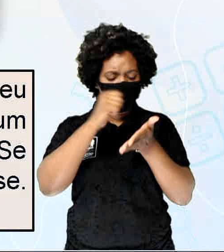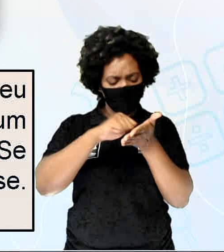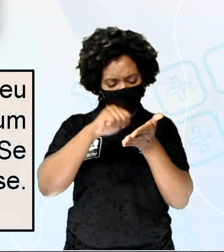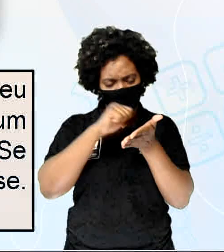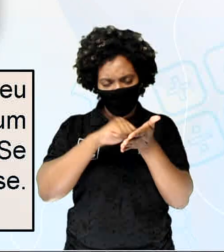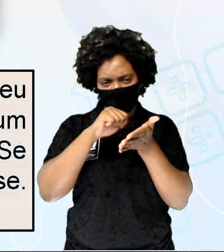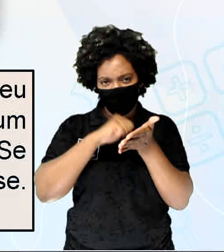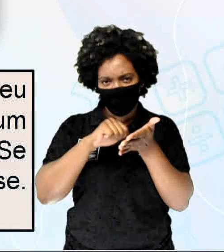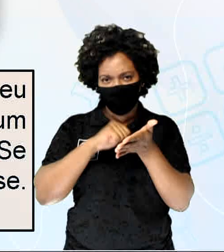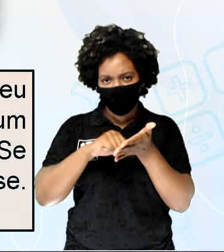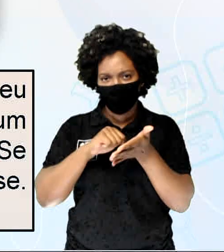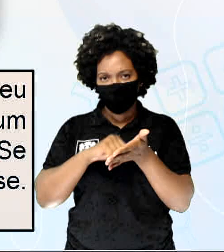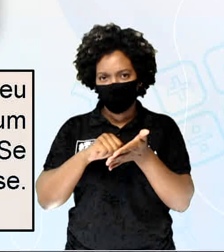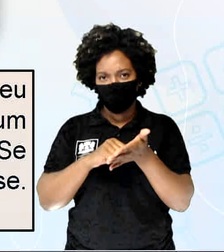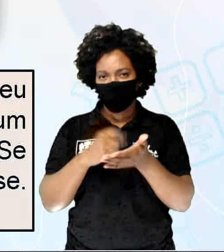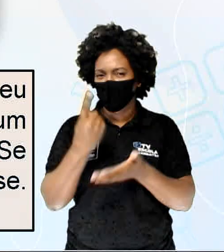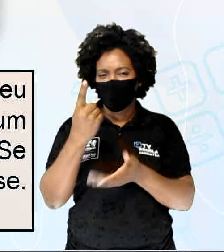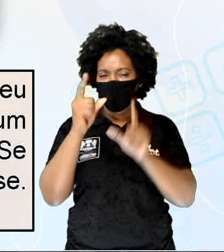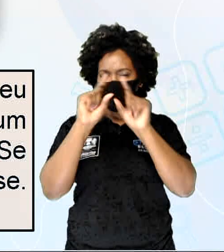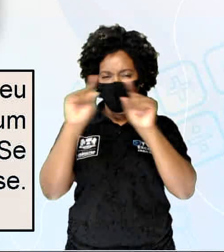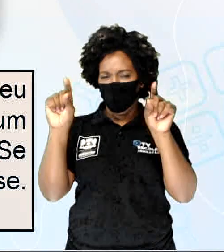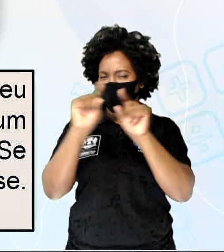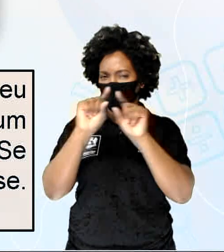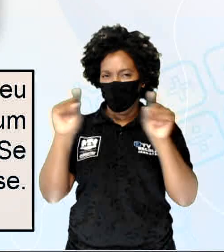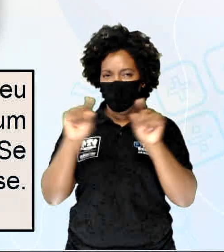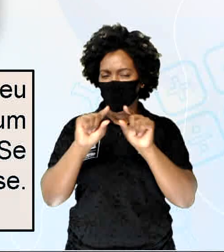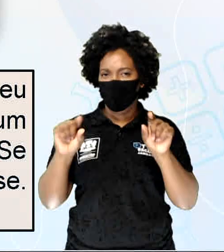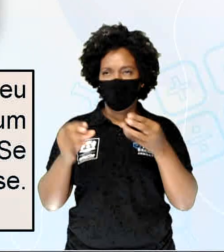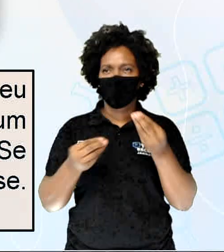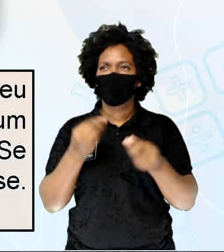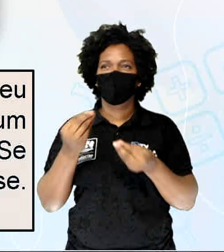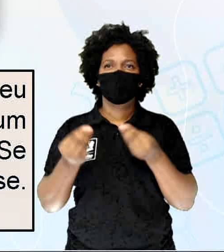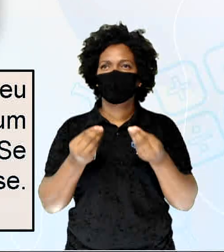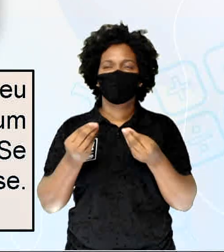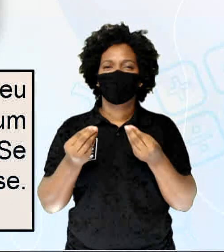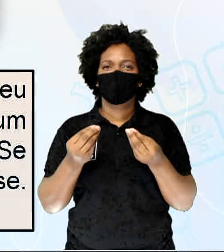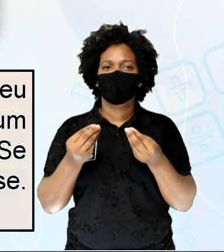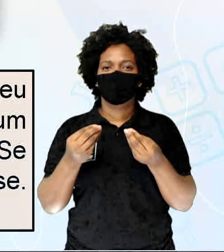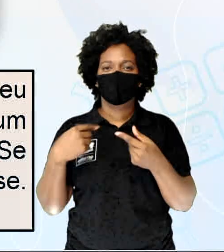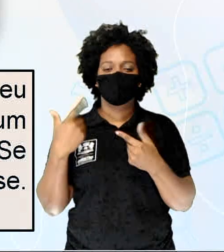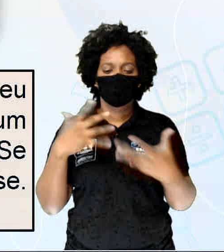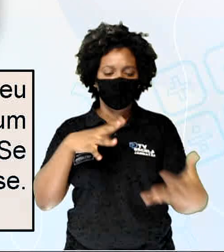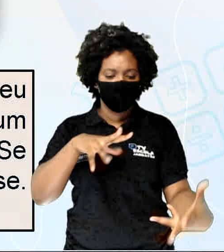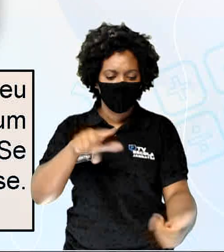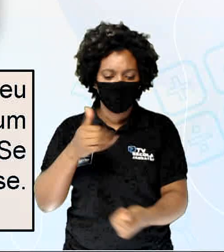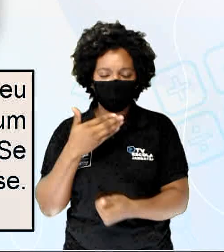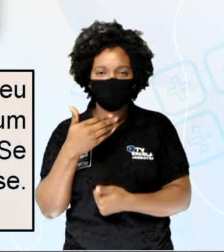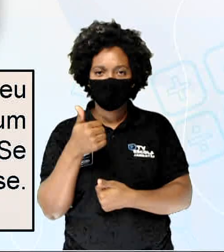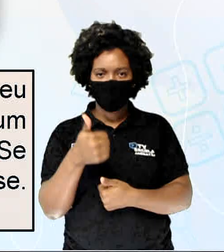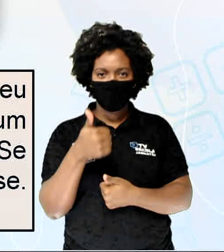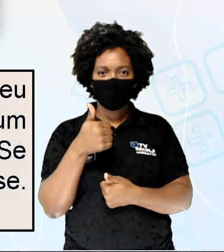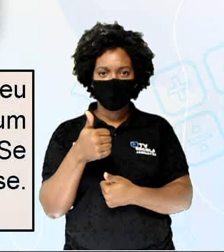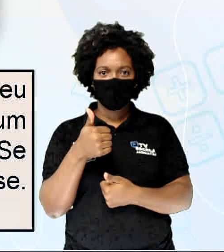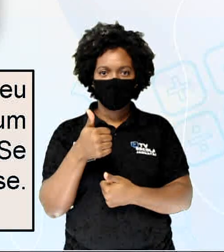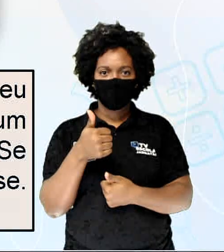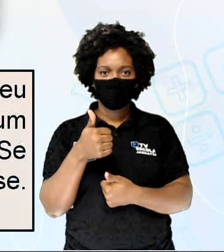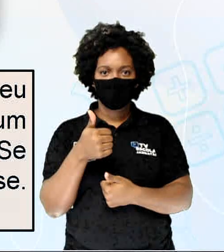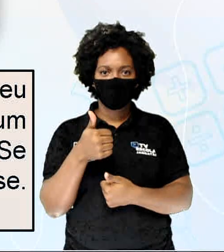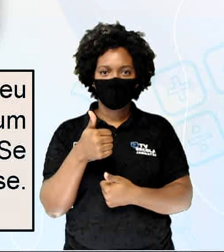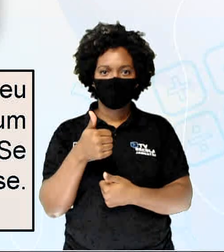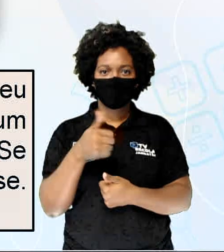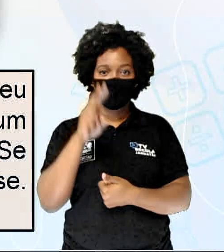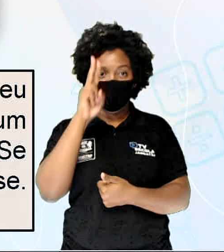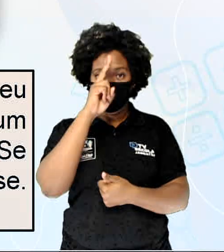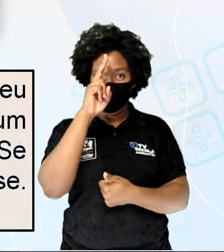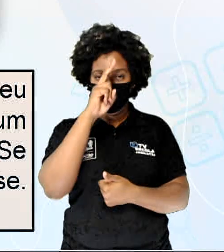em seu caderno uma frase sobre como poderíamos ter um mundo melhor, baseado no tema